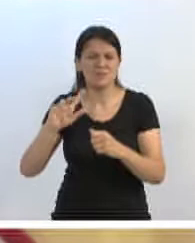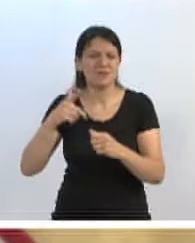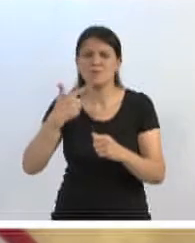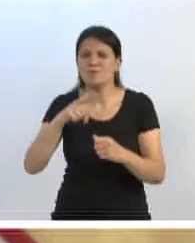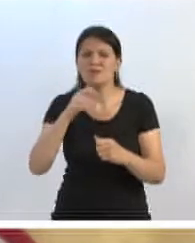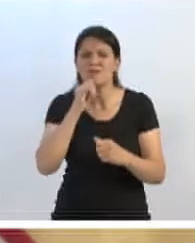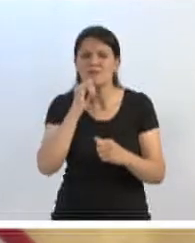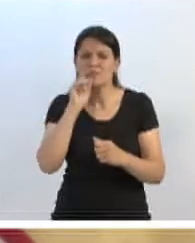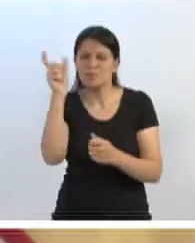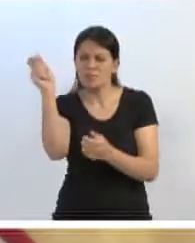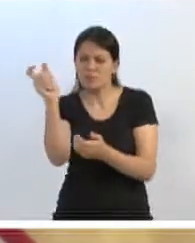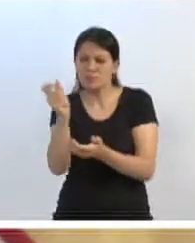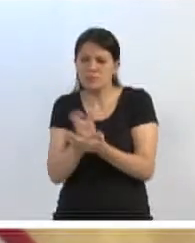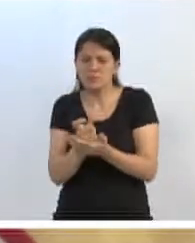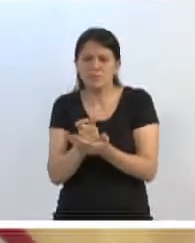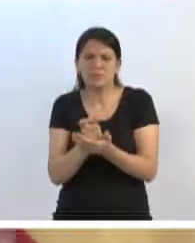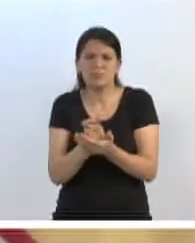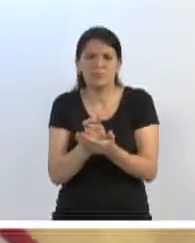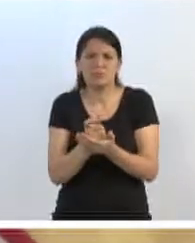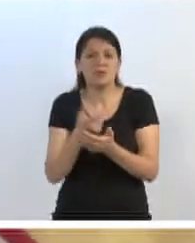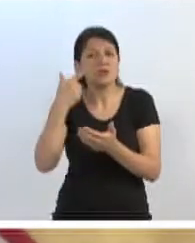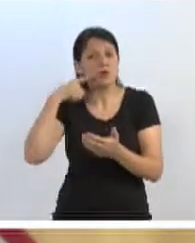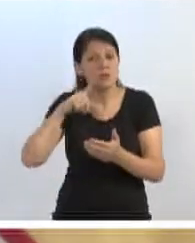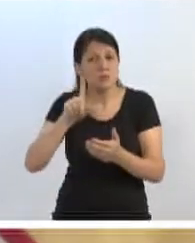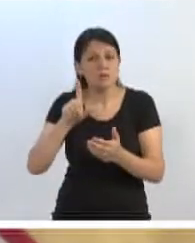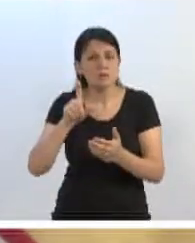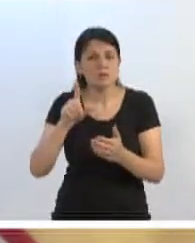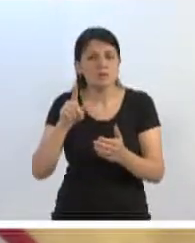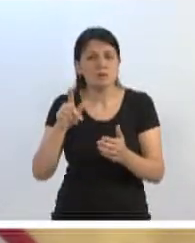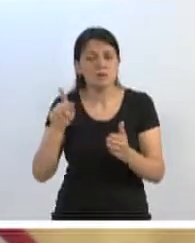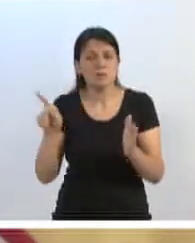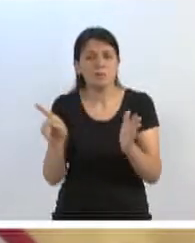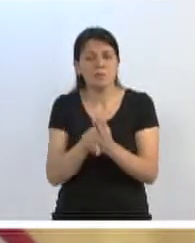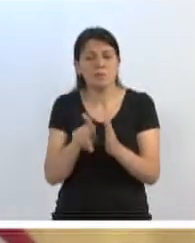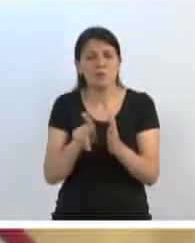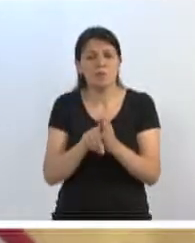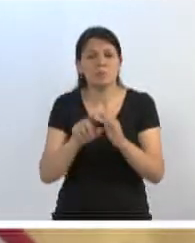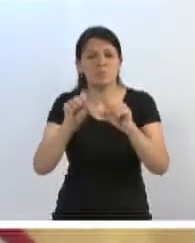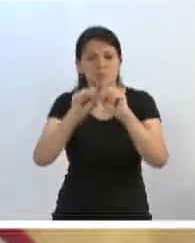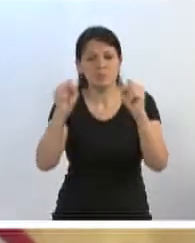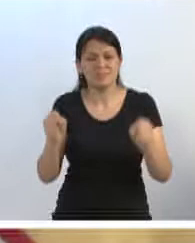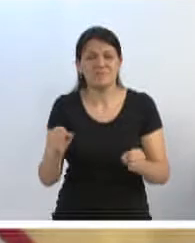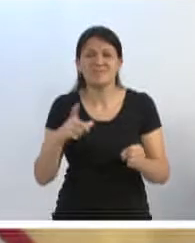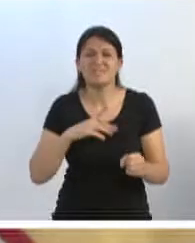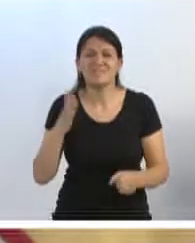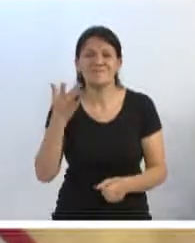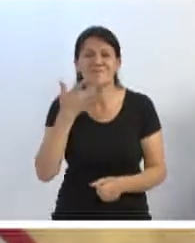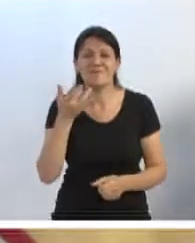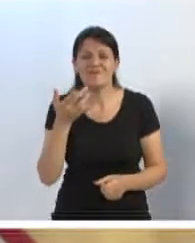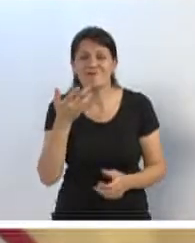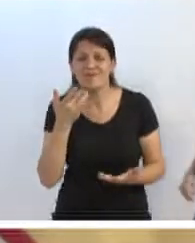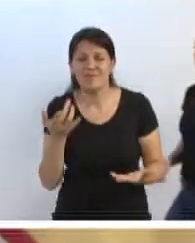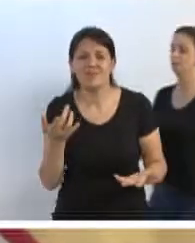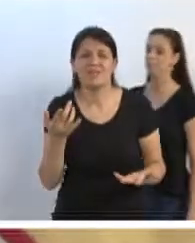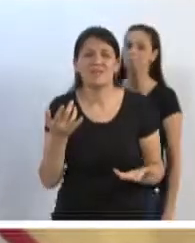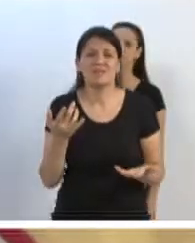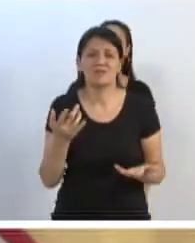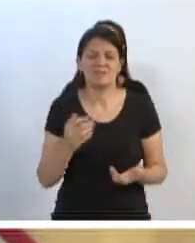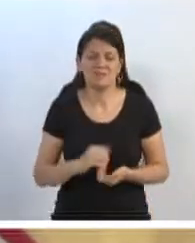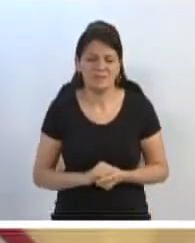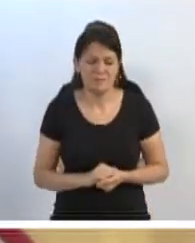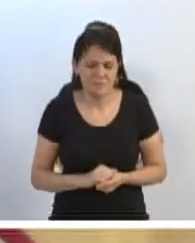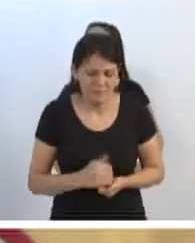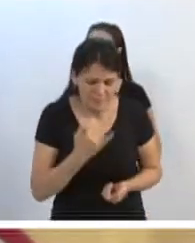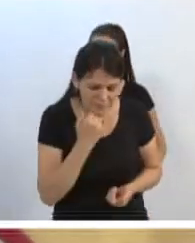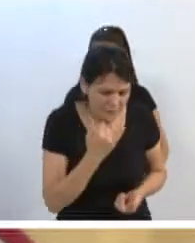financeiros suficientes para que se garanta a execução do programa nós estamos tendo falhas básicas no sistema um desculpa